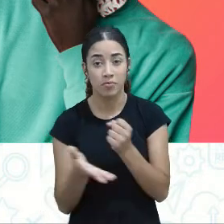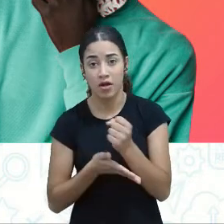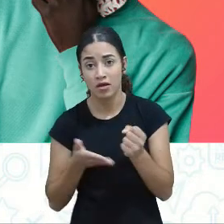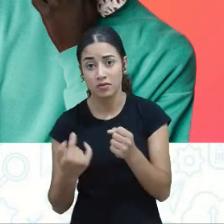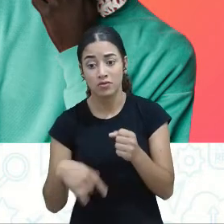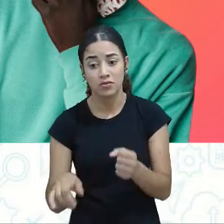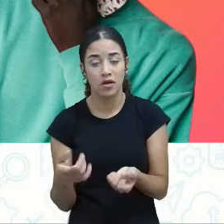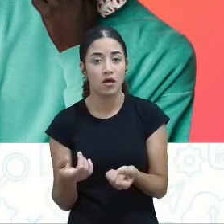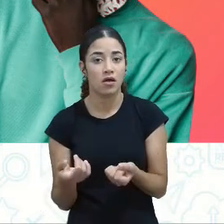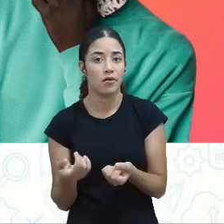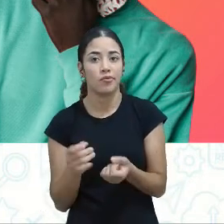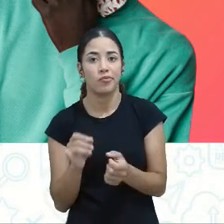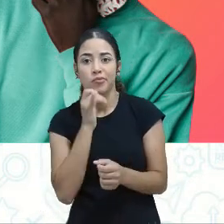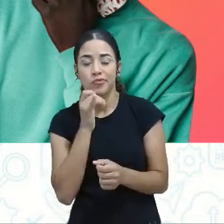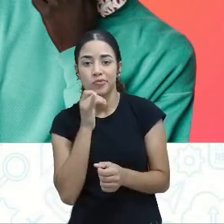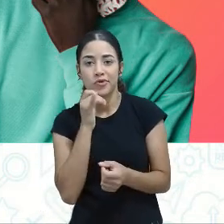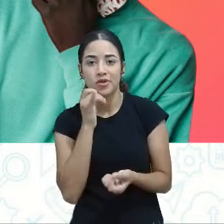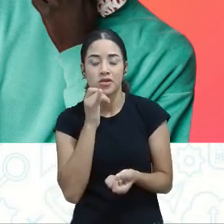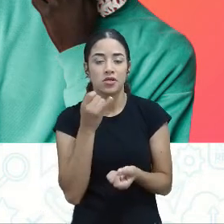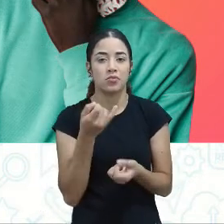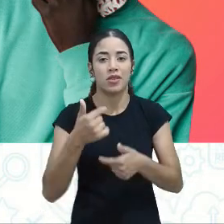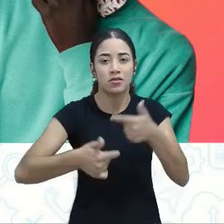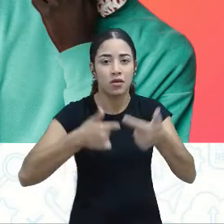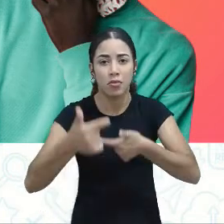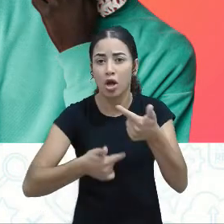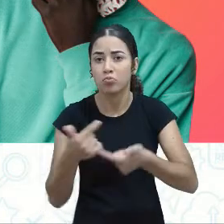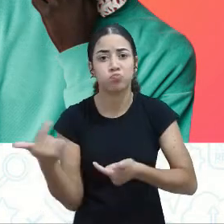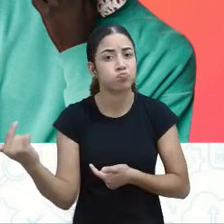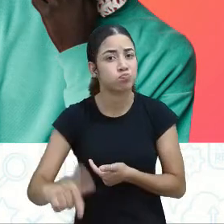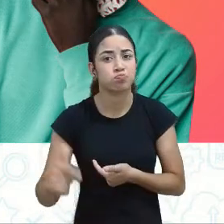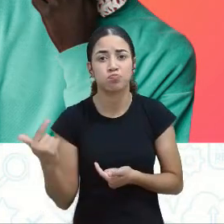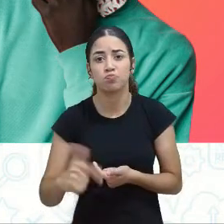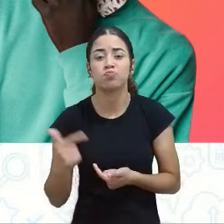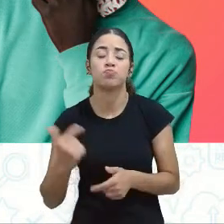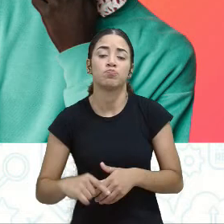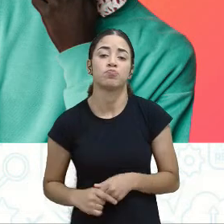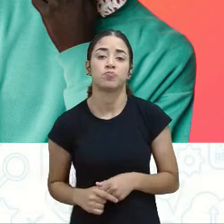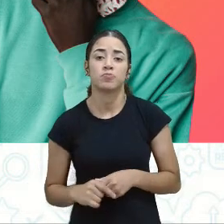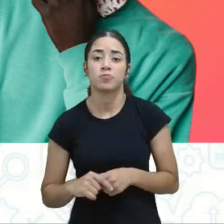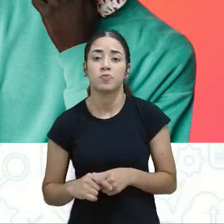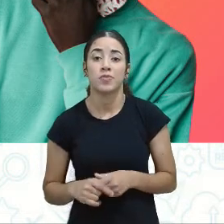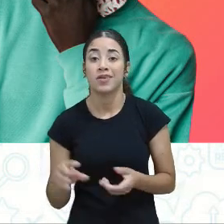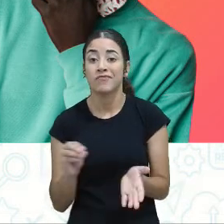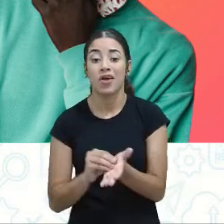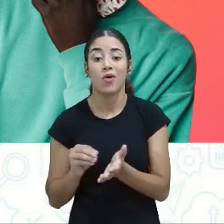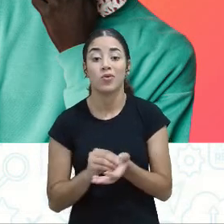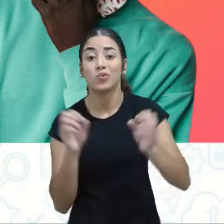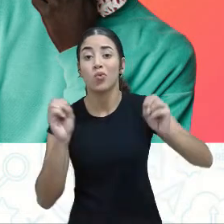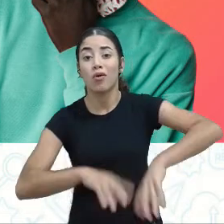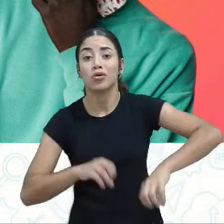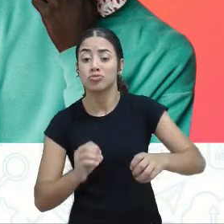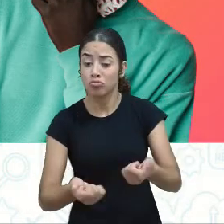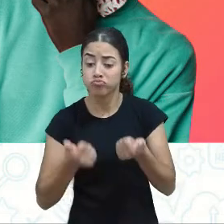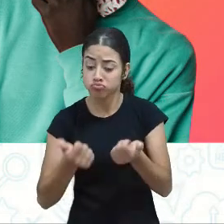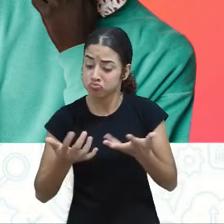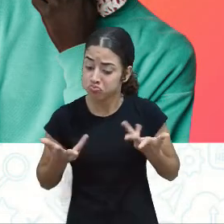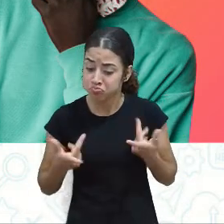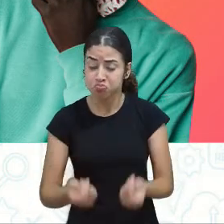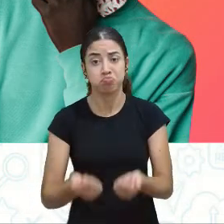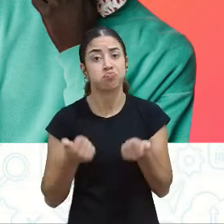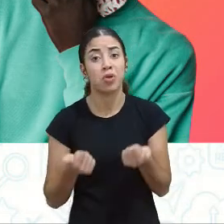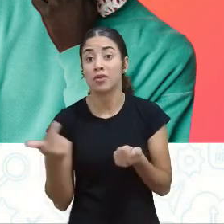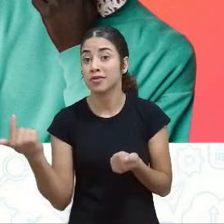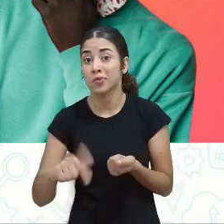né? O desemprego também recai muito sobre essa população. Falta de educação boa, de qualidade,